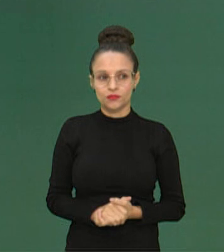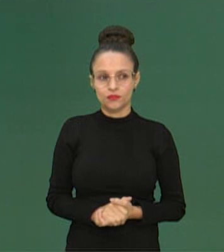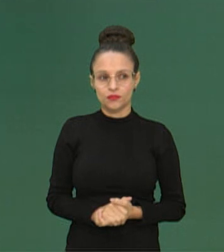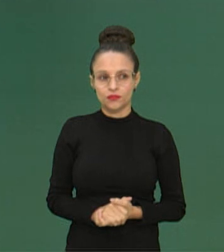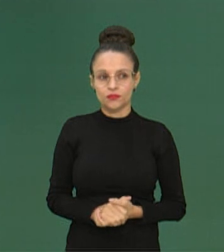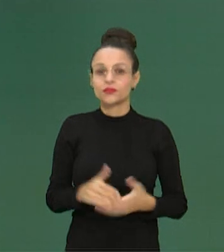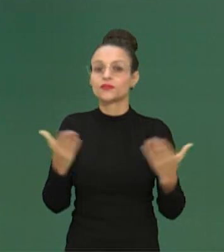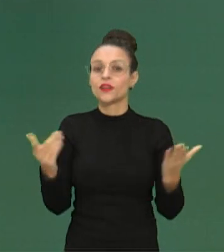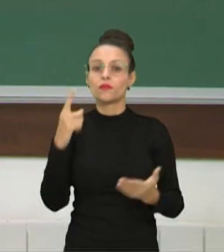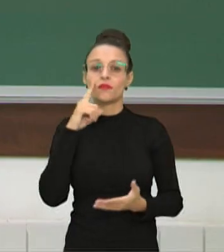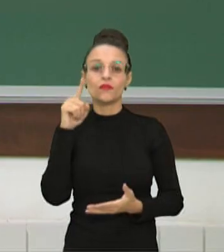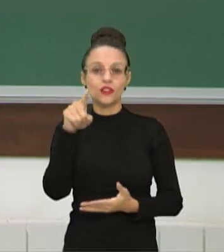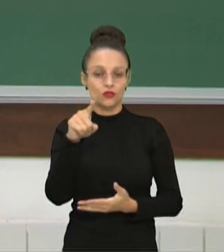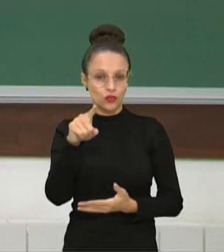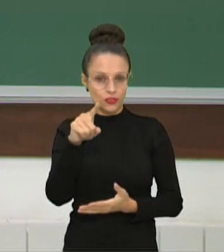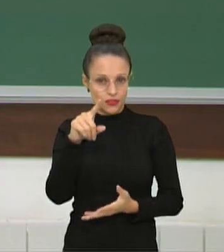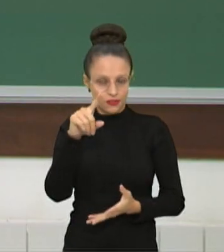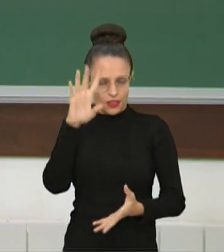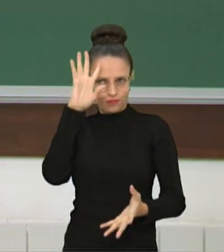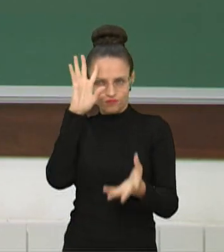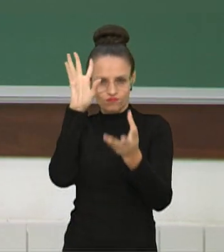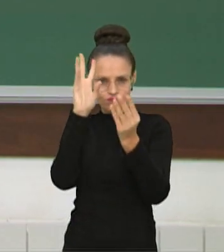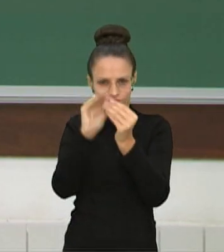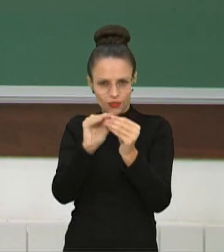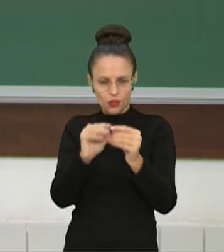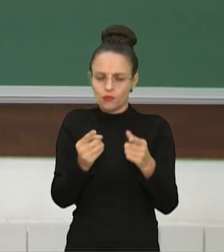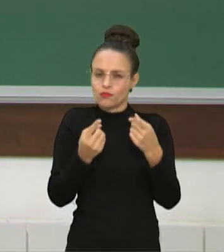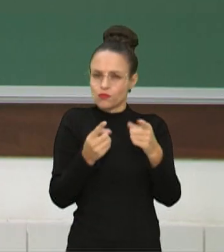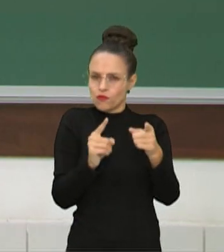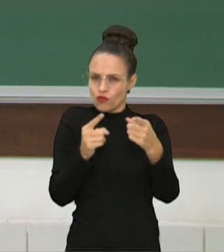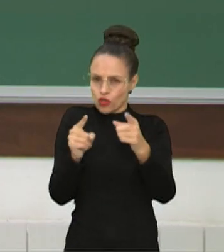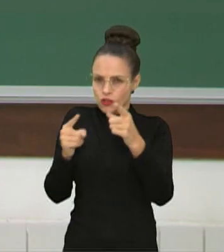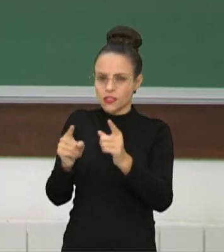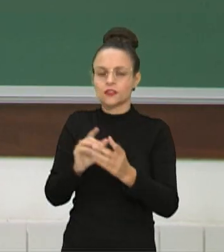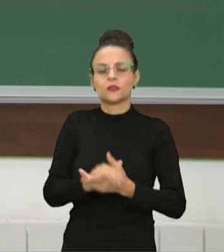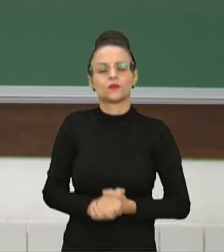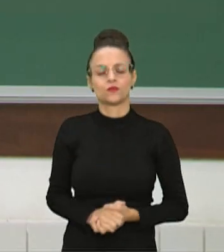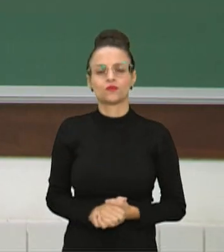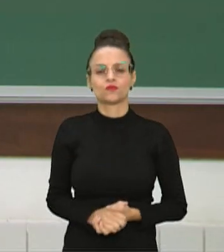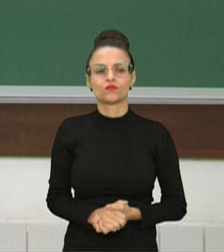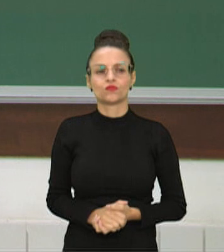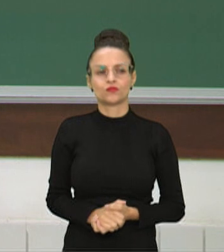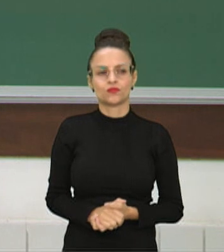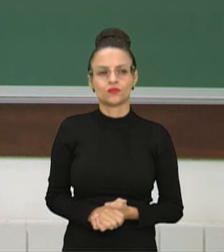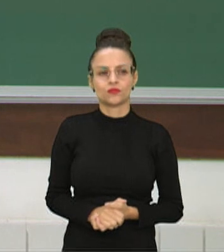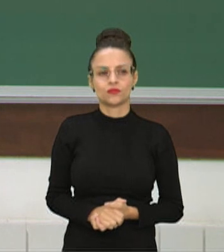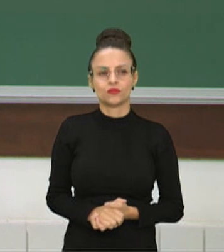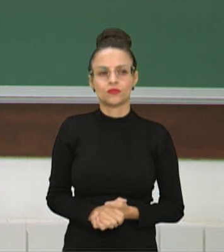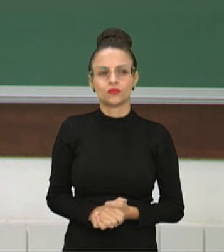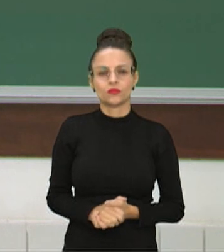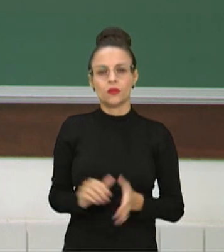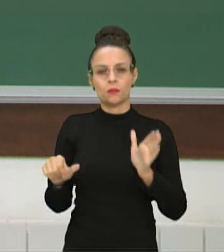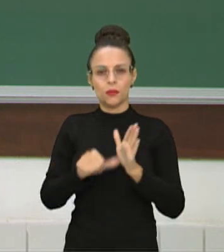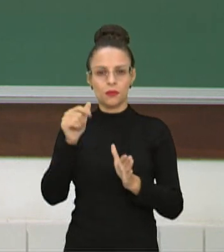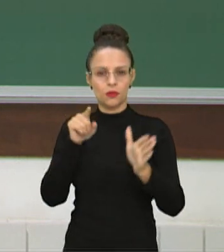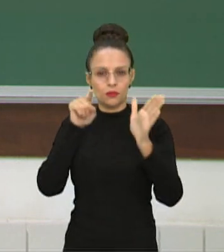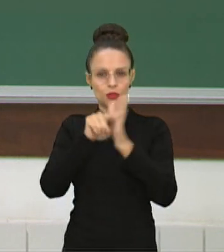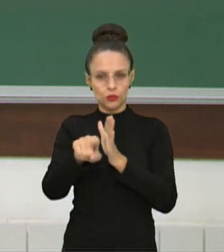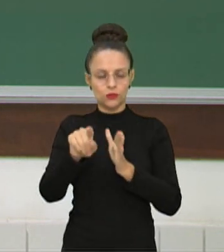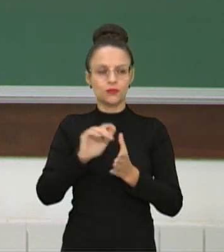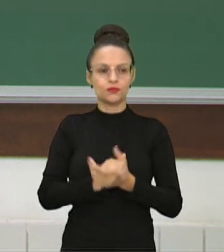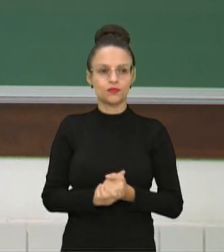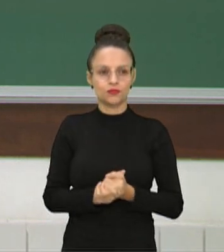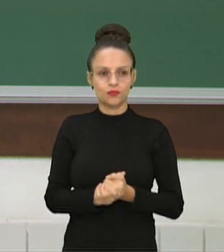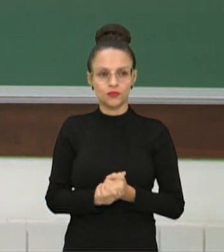Vamos ver se você está craque nessa ideia, nessas provocações que eu lhe fiz. Nosso primeiro quiz diz o